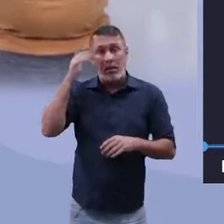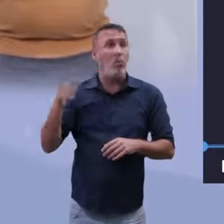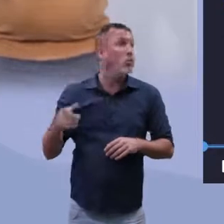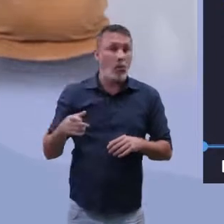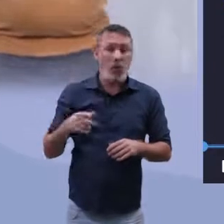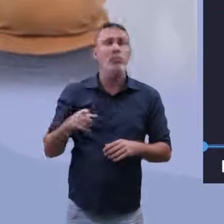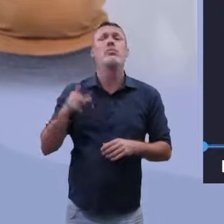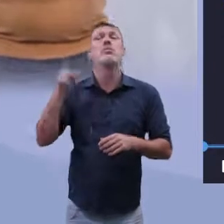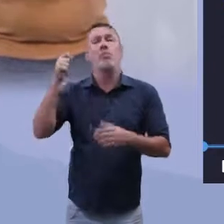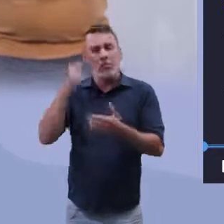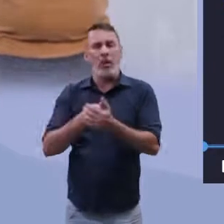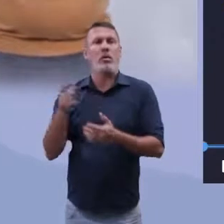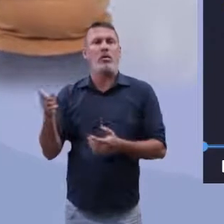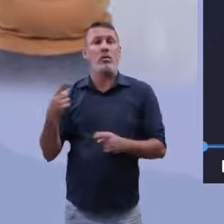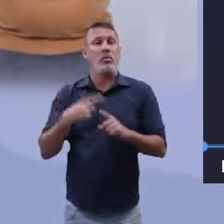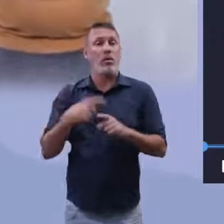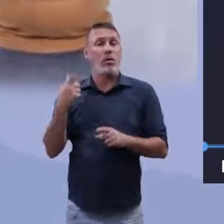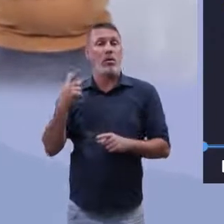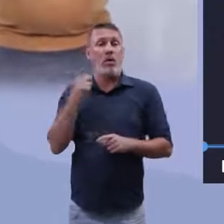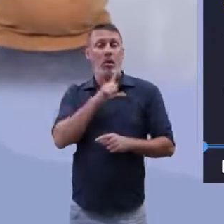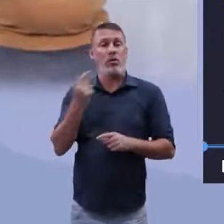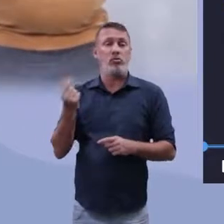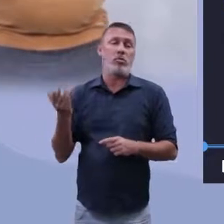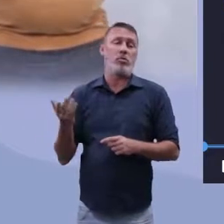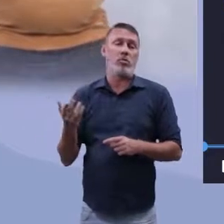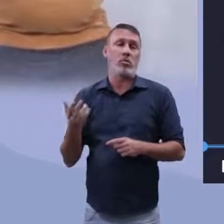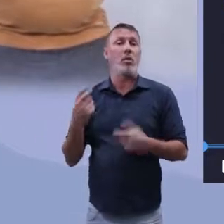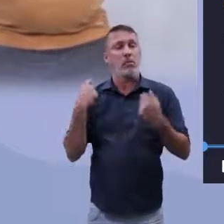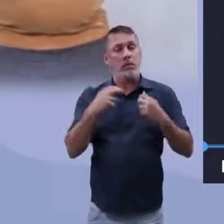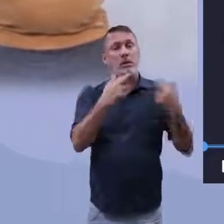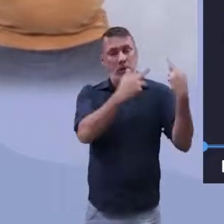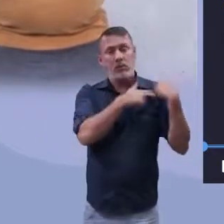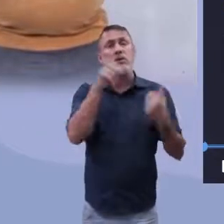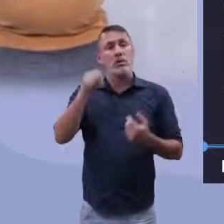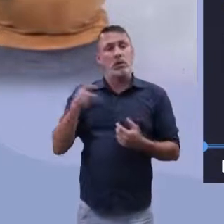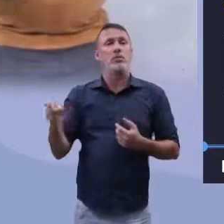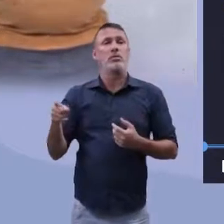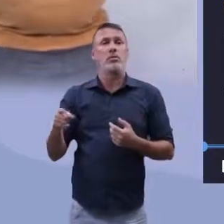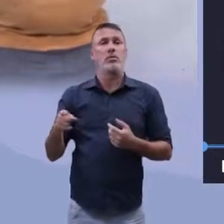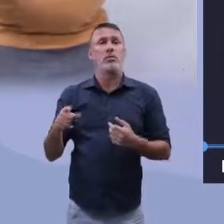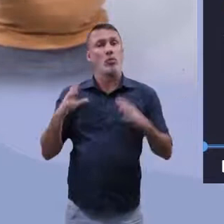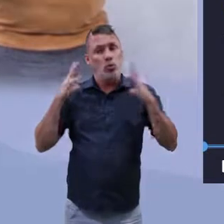responsável, ele ganha dinheiro por isso, ele trabalha com isso. Então ele precisa ser